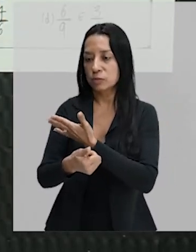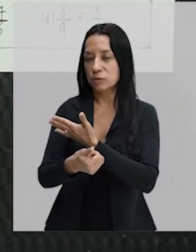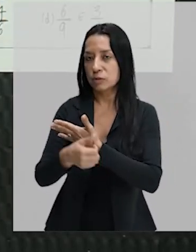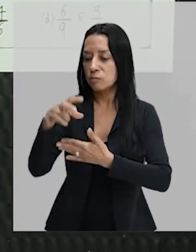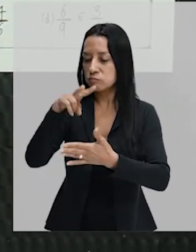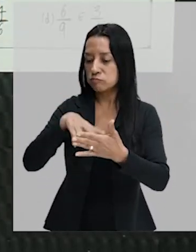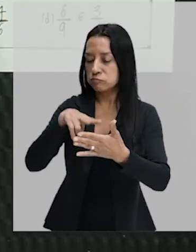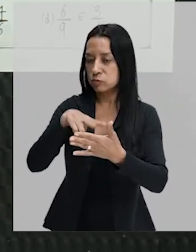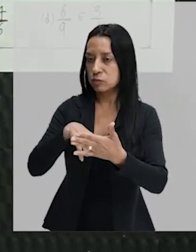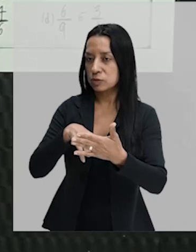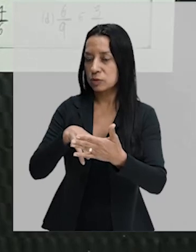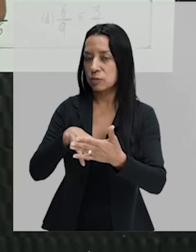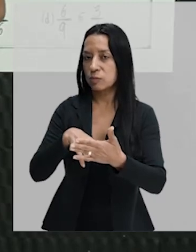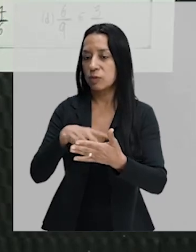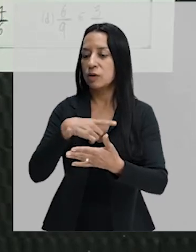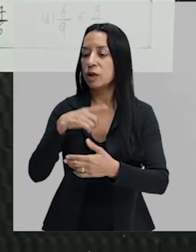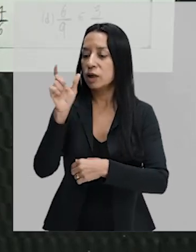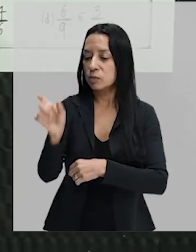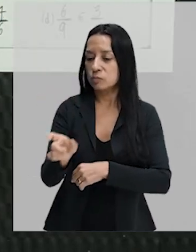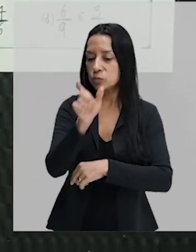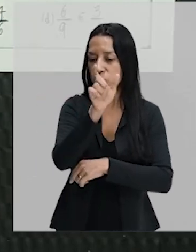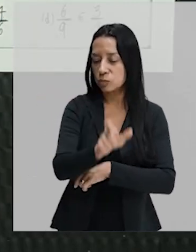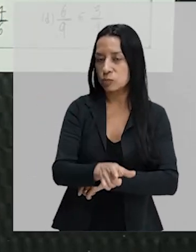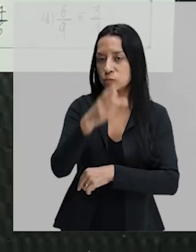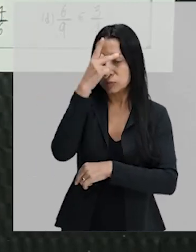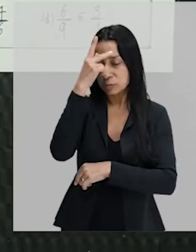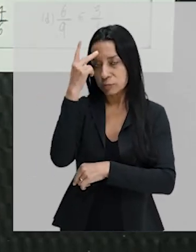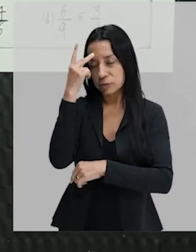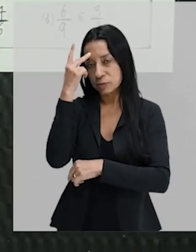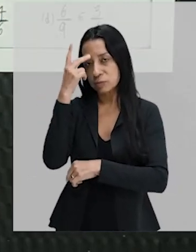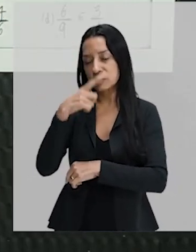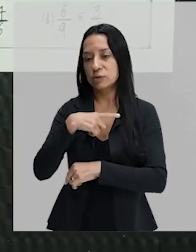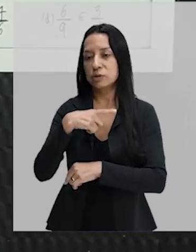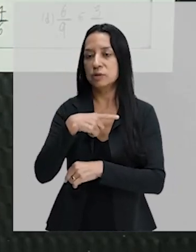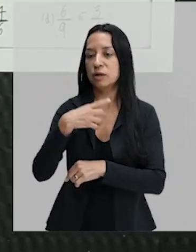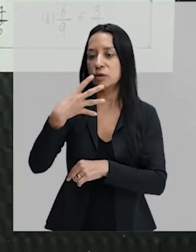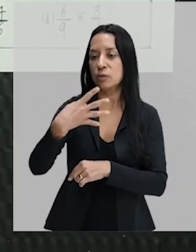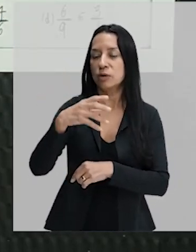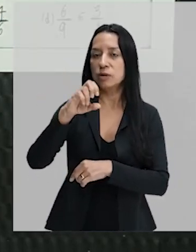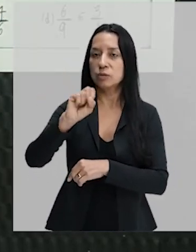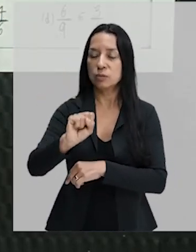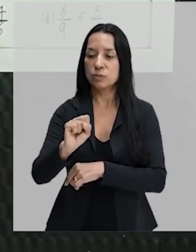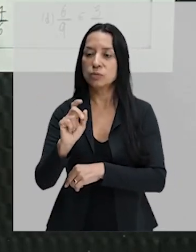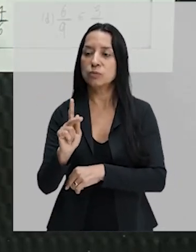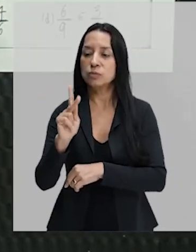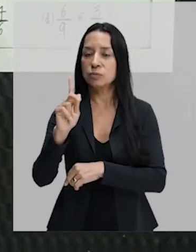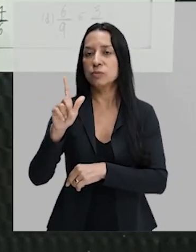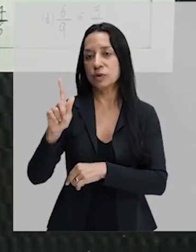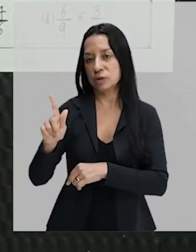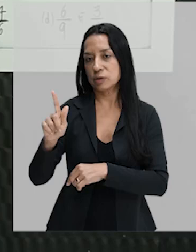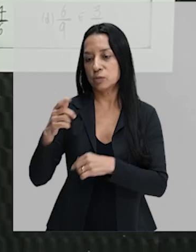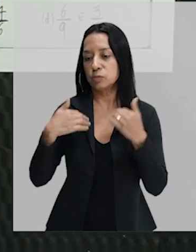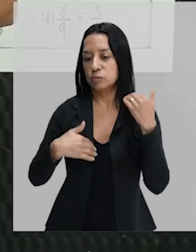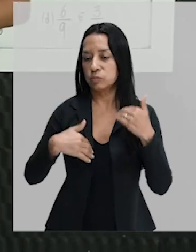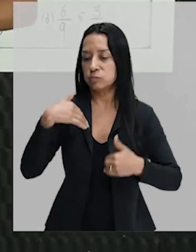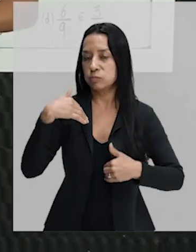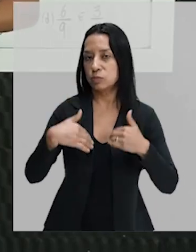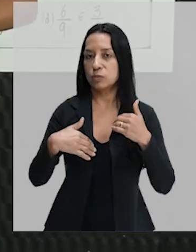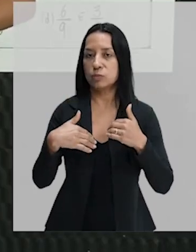duas pessoas, né? Carlos, que ele tem 48 quilos de massa corporal, beleza? Enquanto o seu cão tem 12